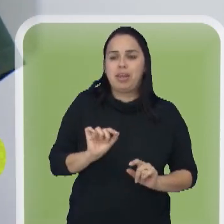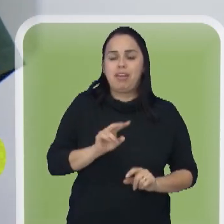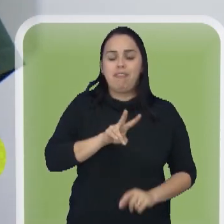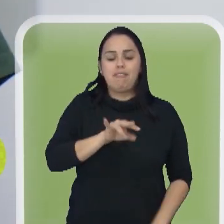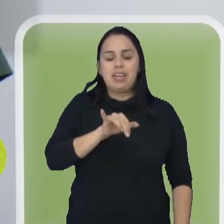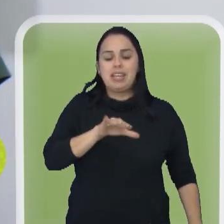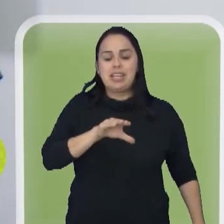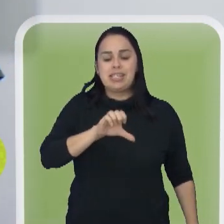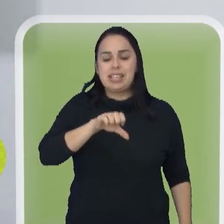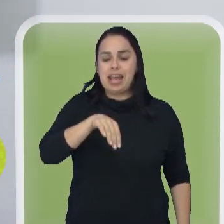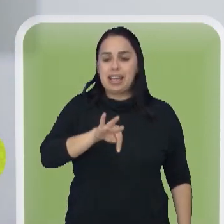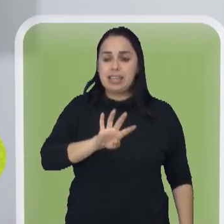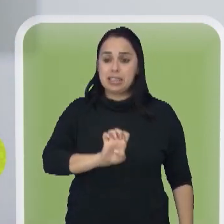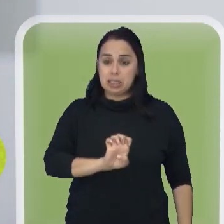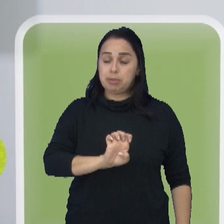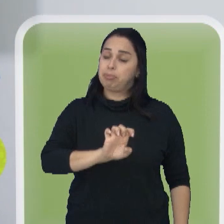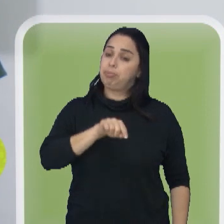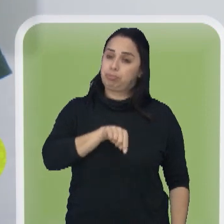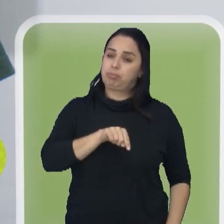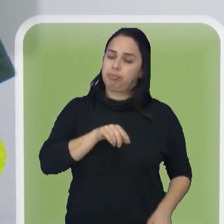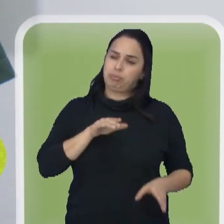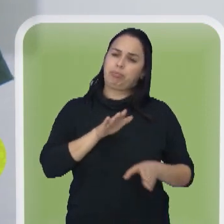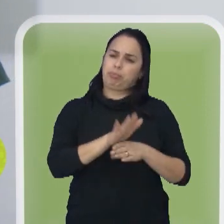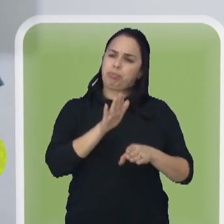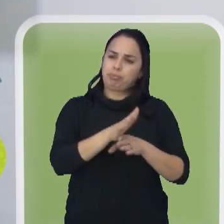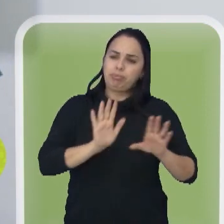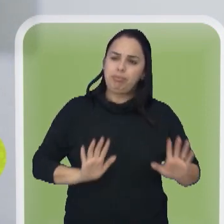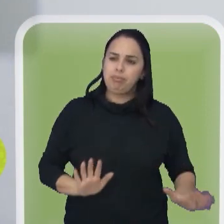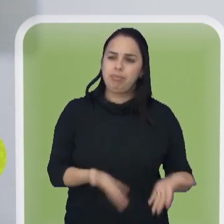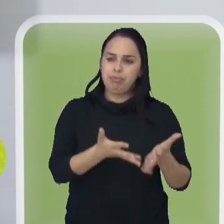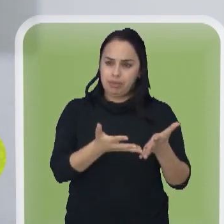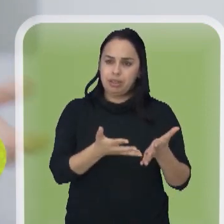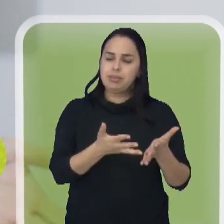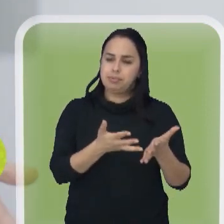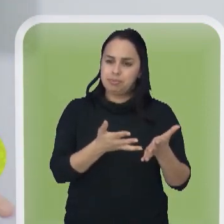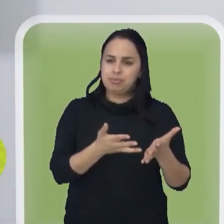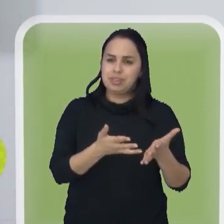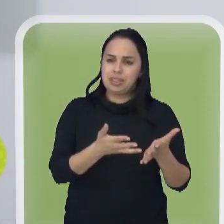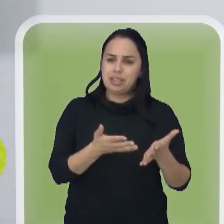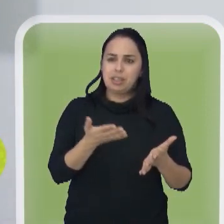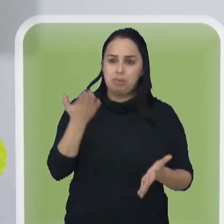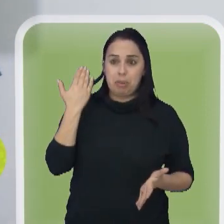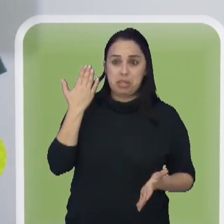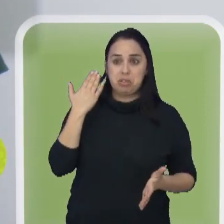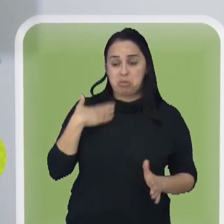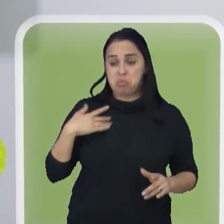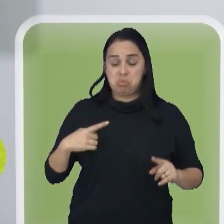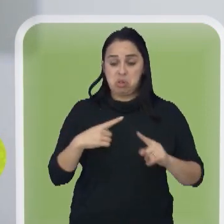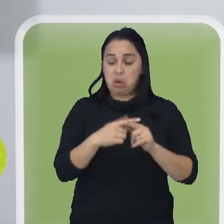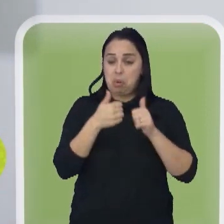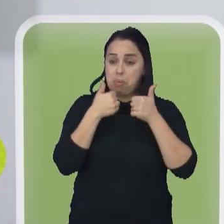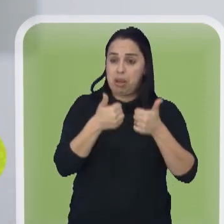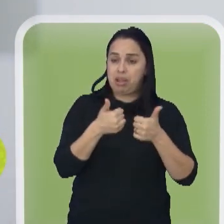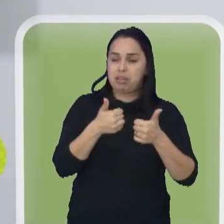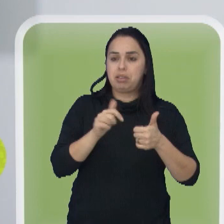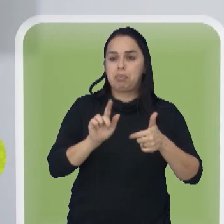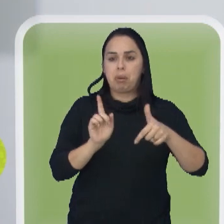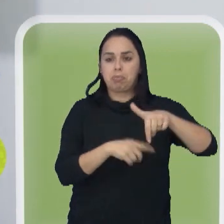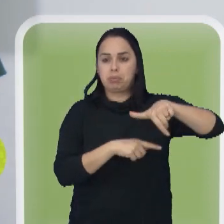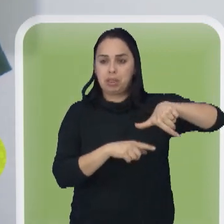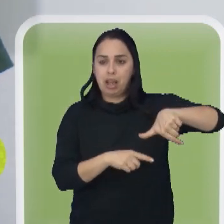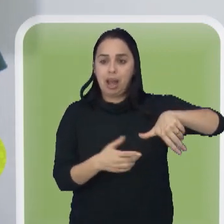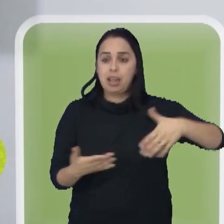Vicente tem sido um motorzinho aí do time do São José. Quando jogou bem, se contundiu, agora